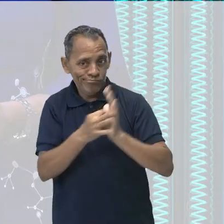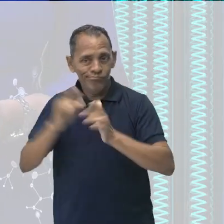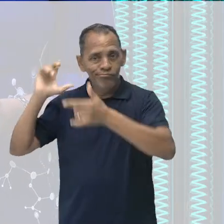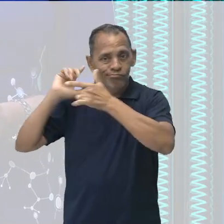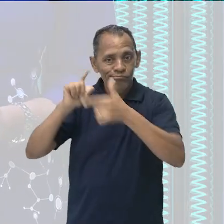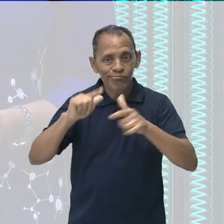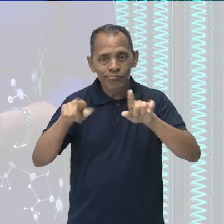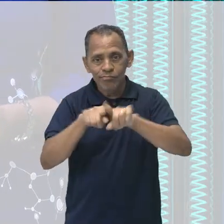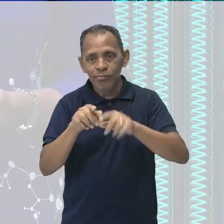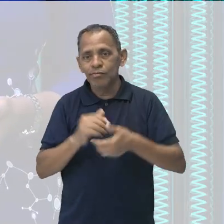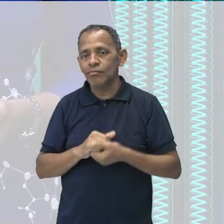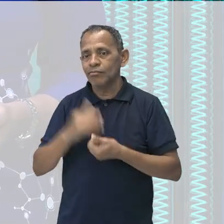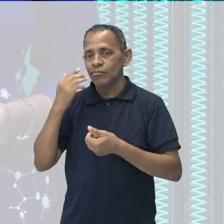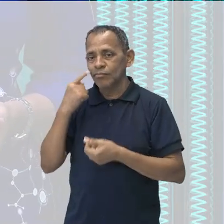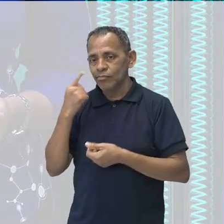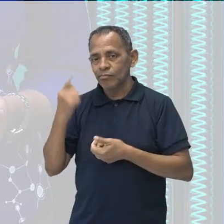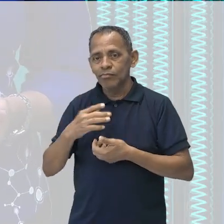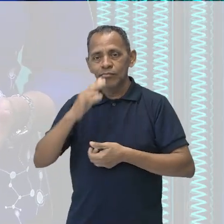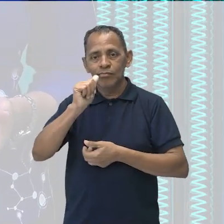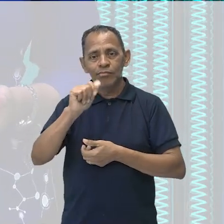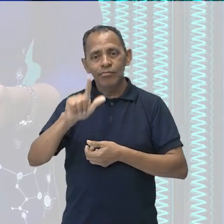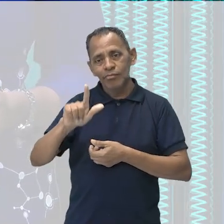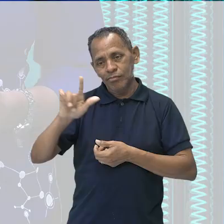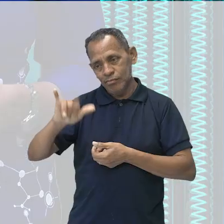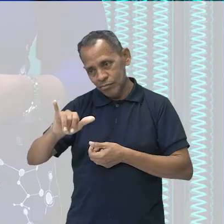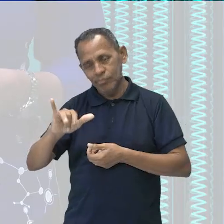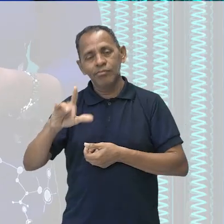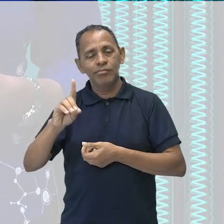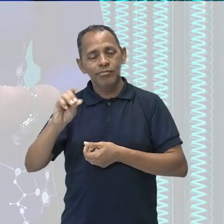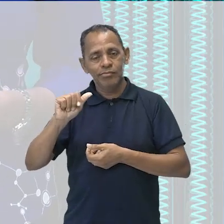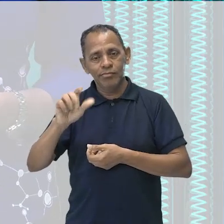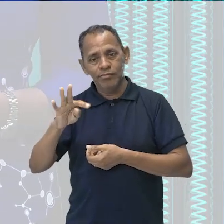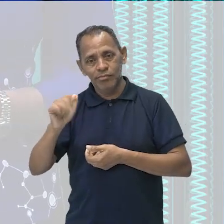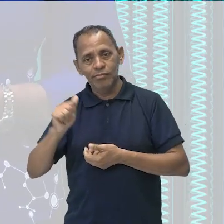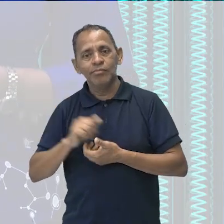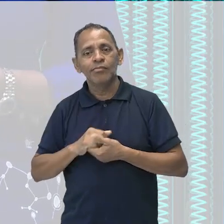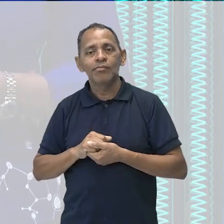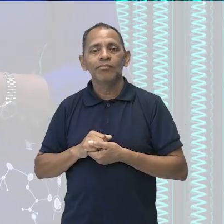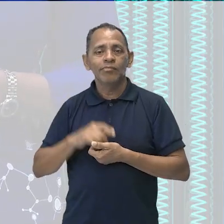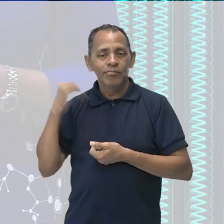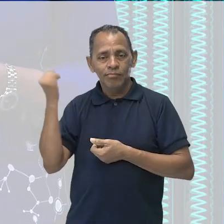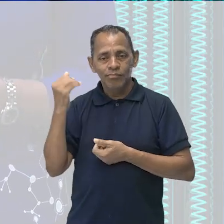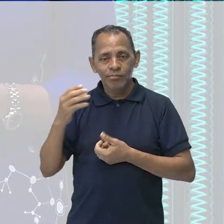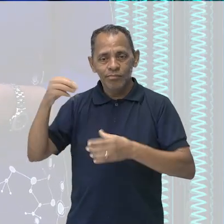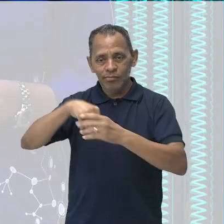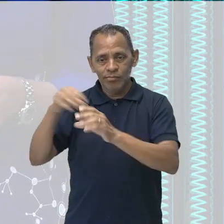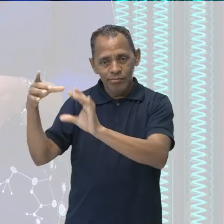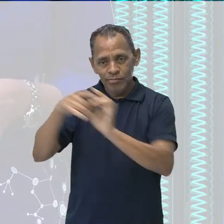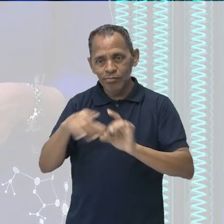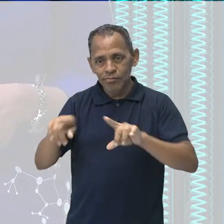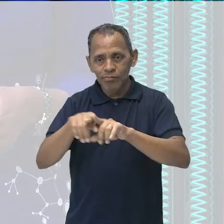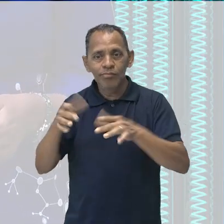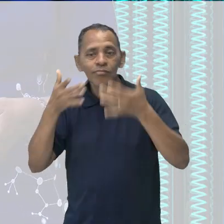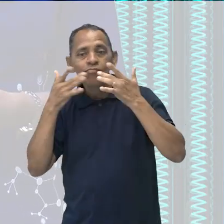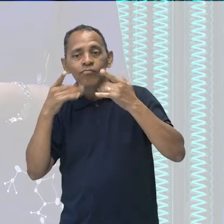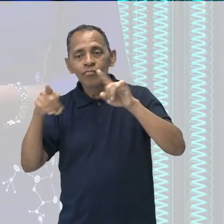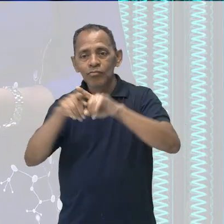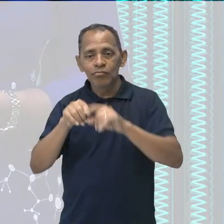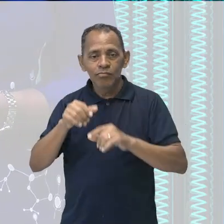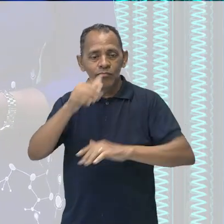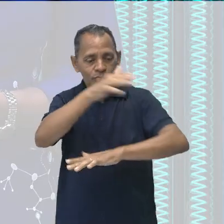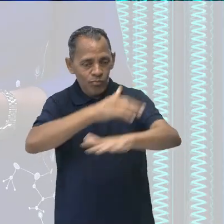Os textos clássicos, como o Kalidasa, são fundamentais nesse contexto. Temos